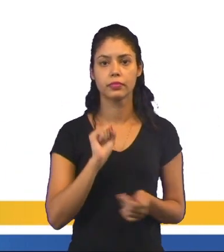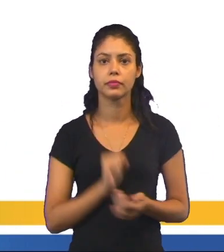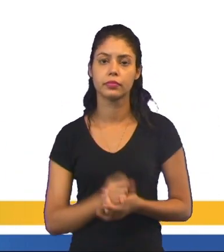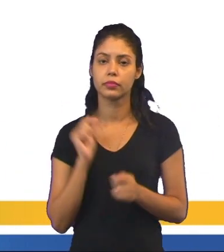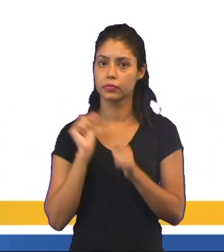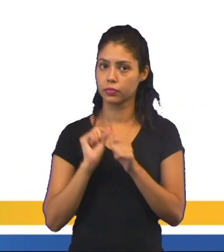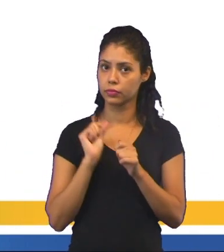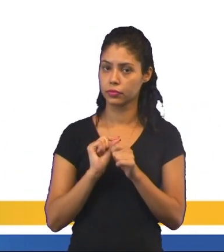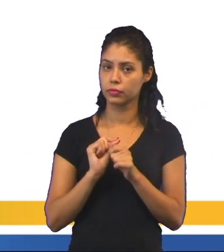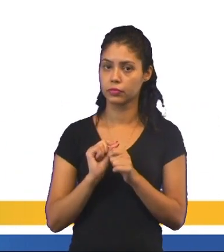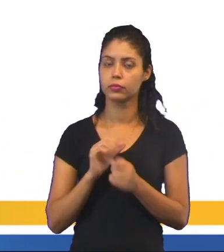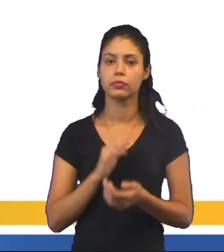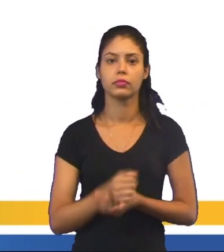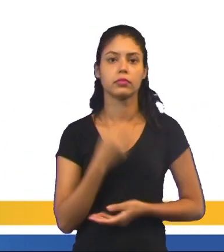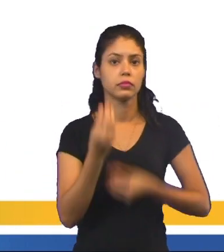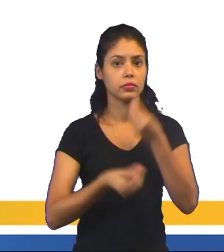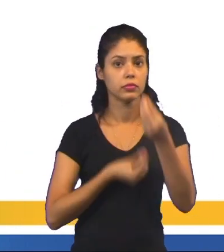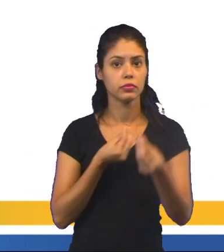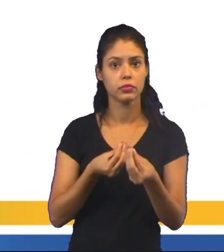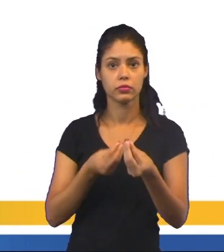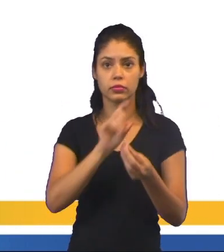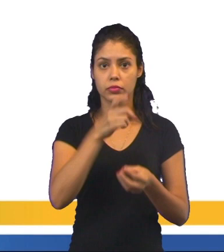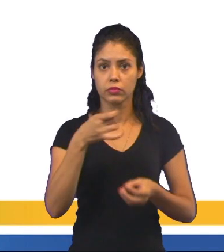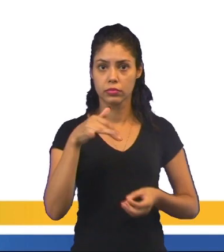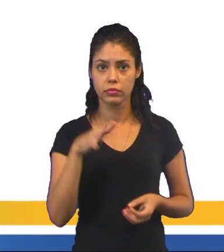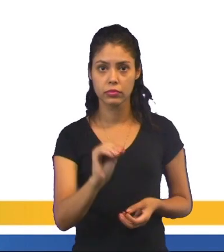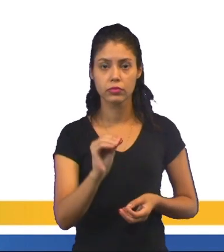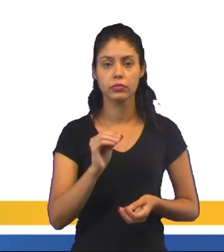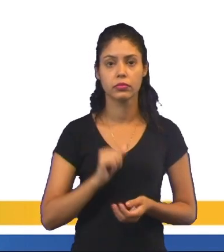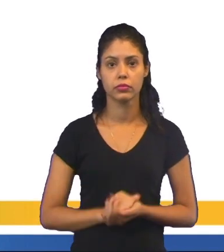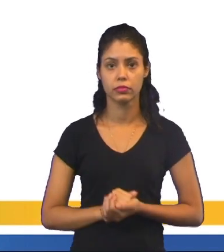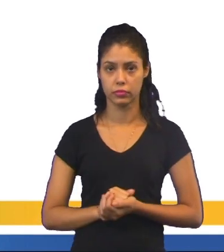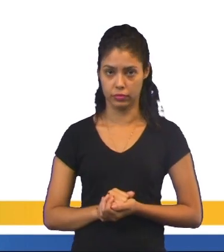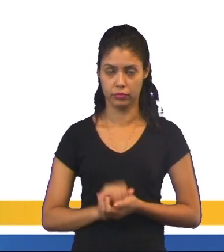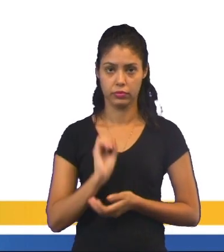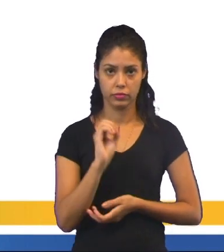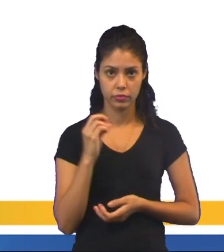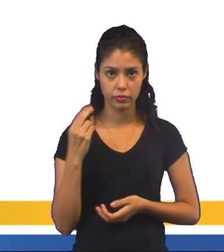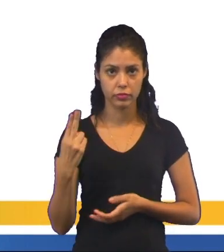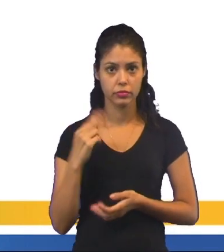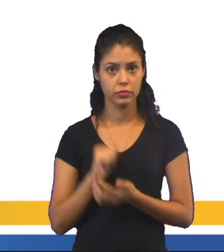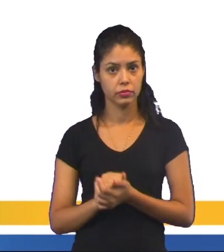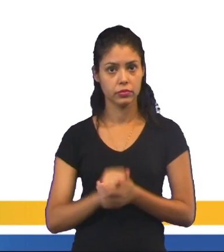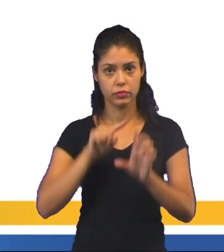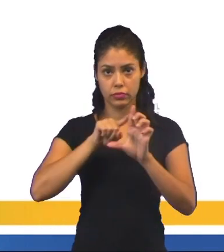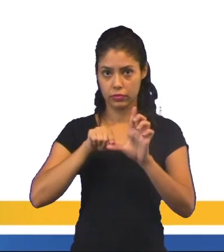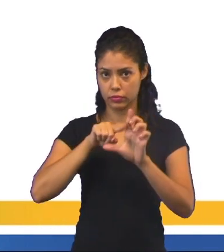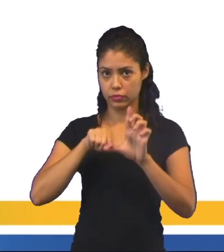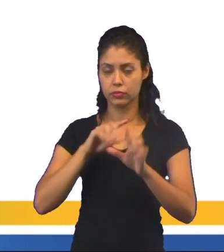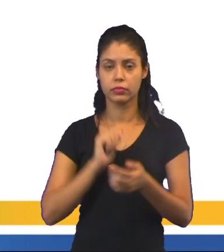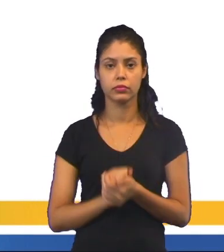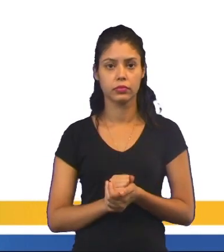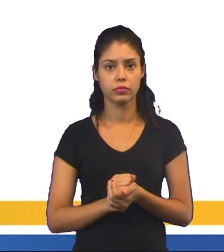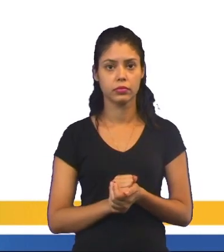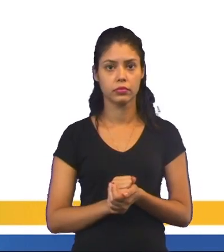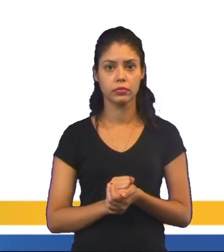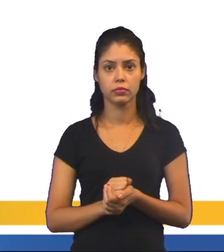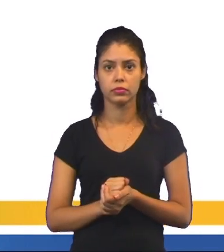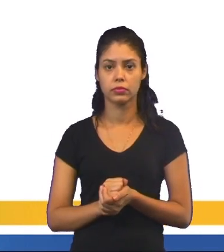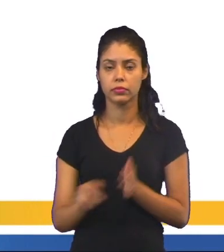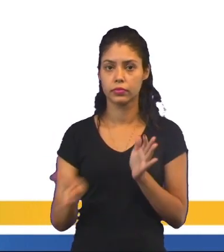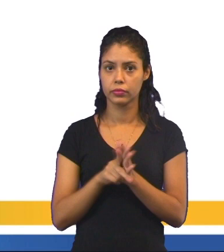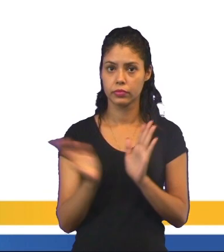S está formando com o eixo X ou seja do ângulo central